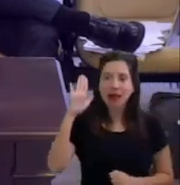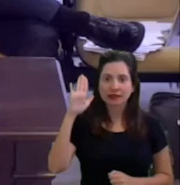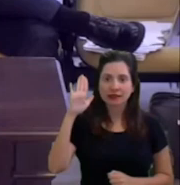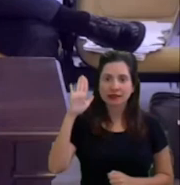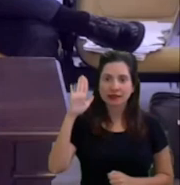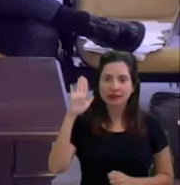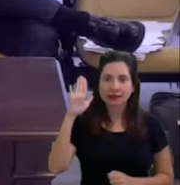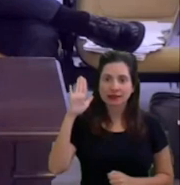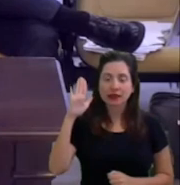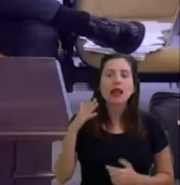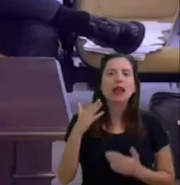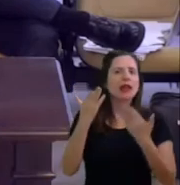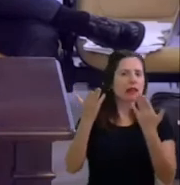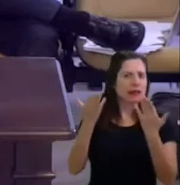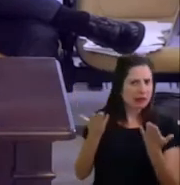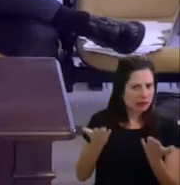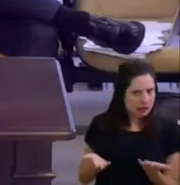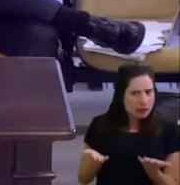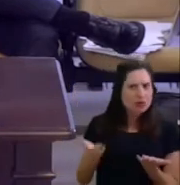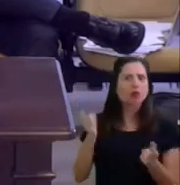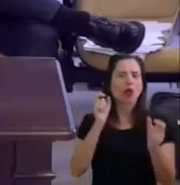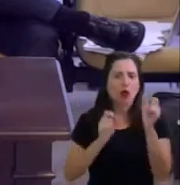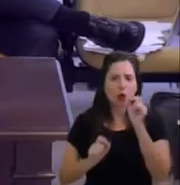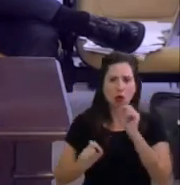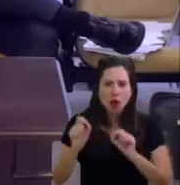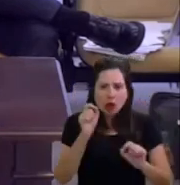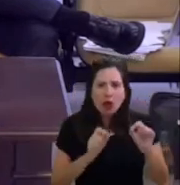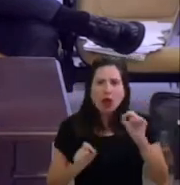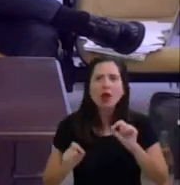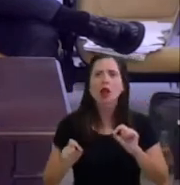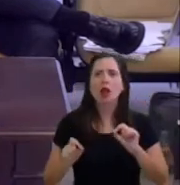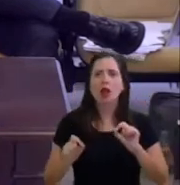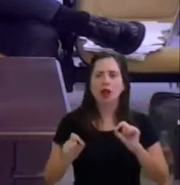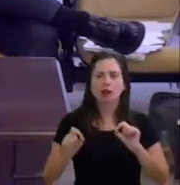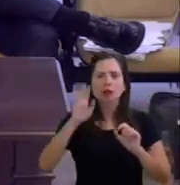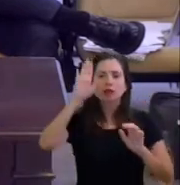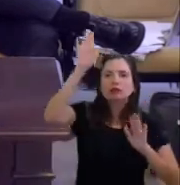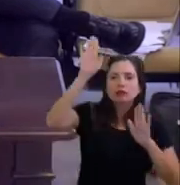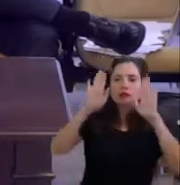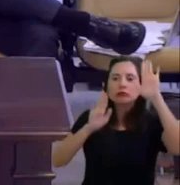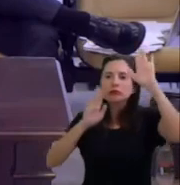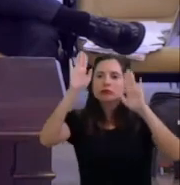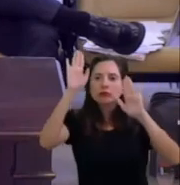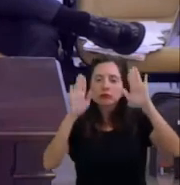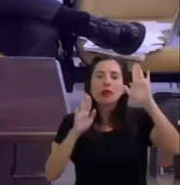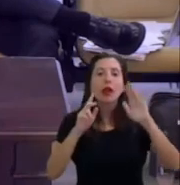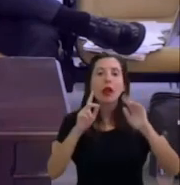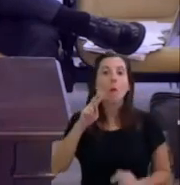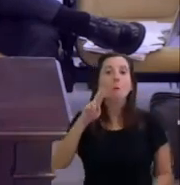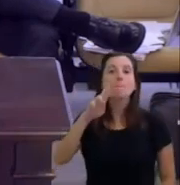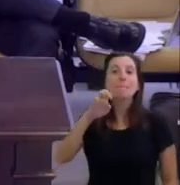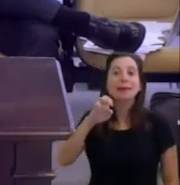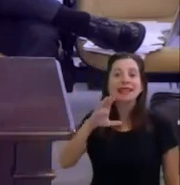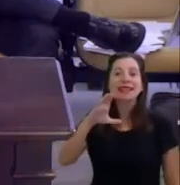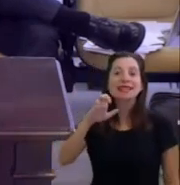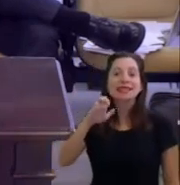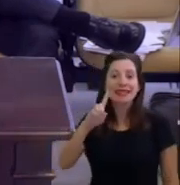Se esse é o precedente que se está a lançar quando se trata de downgrade de candidatura, é um precedente necessário, não é perigoso.